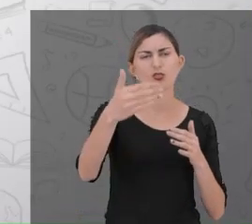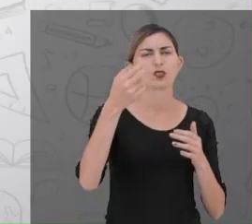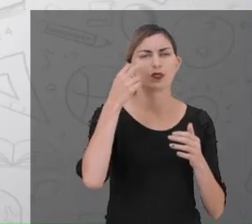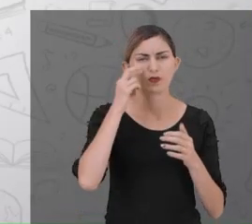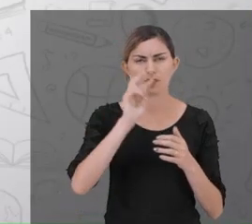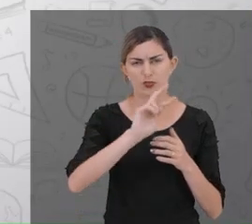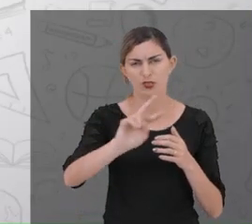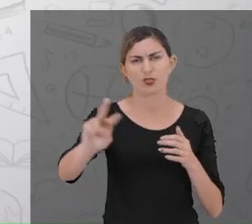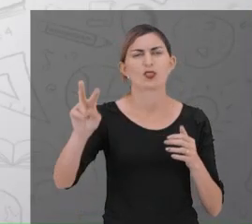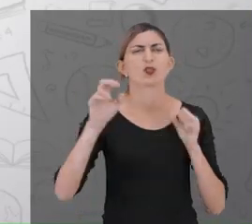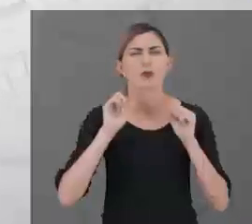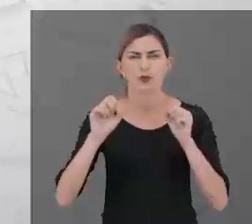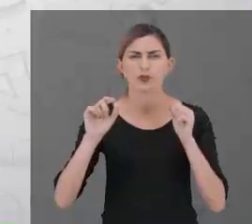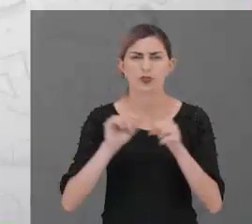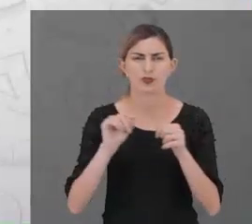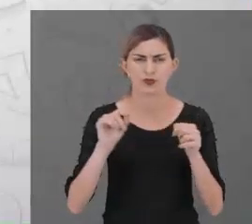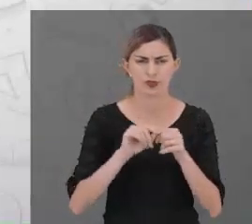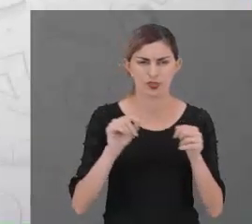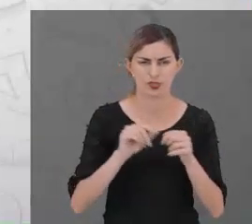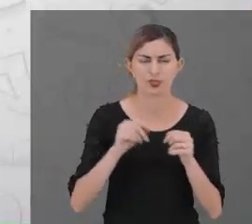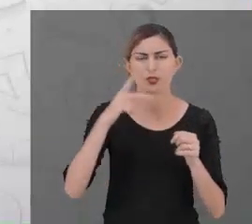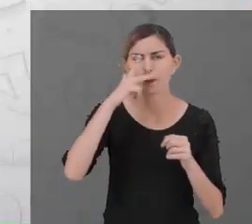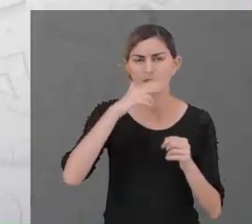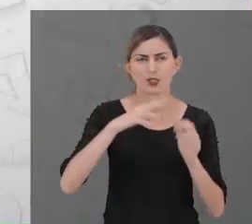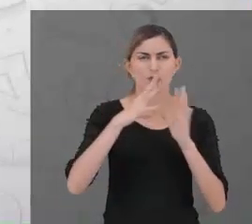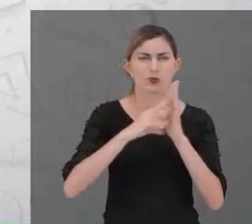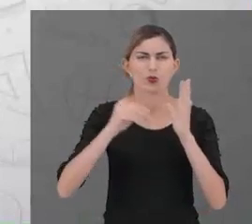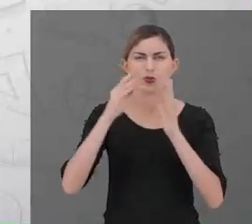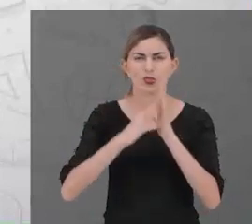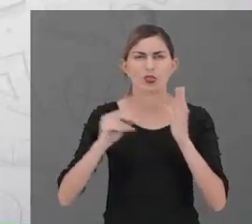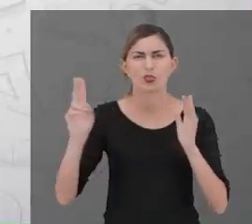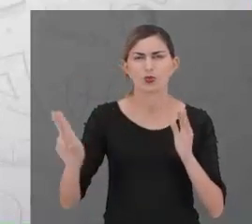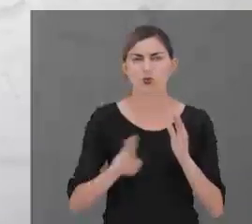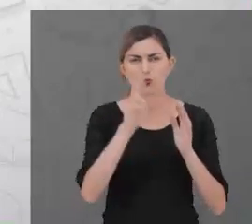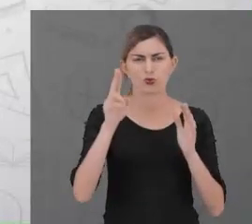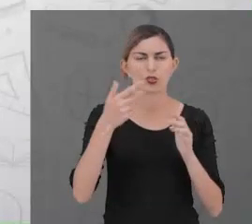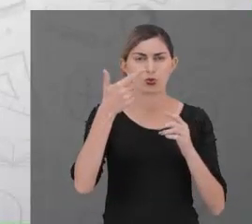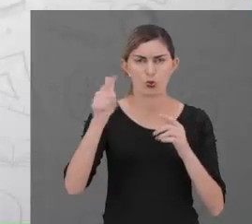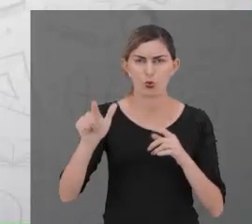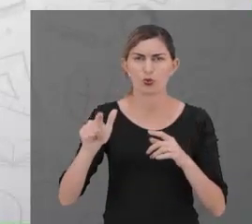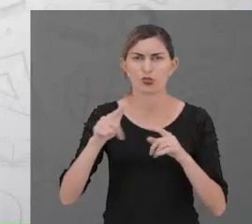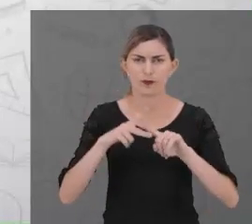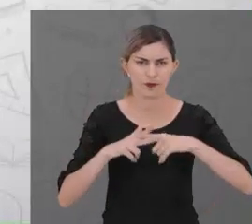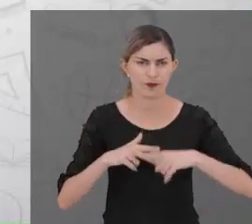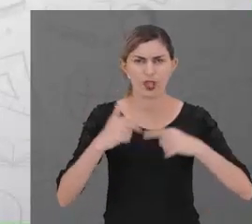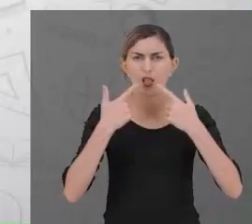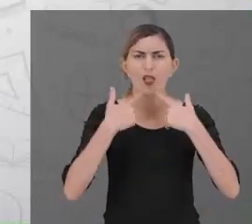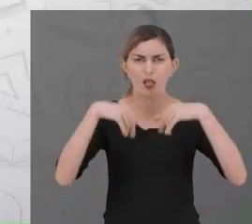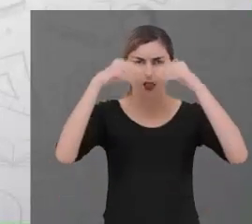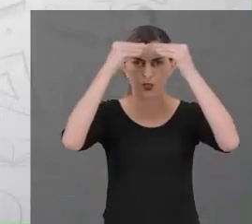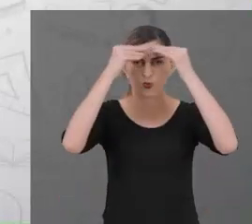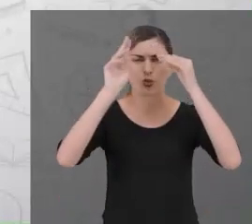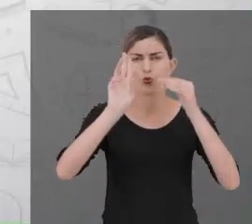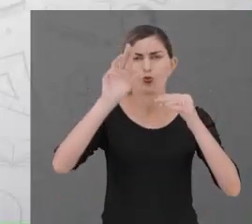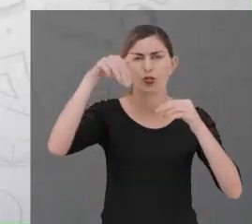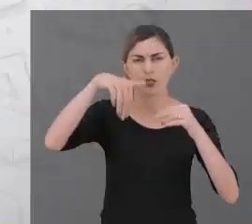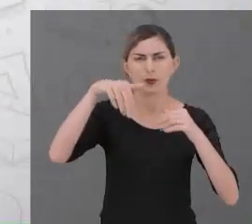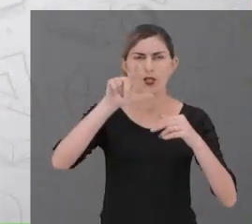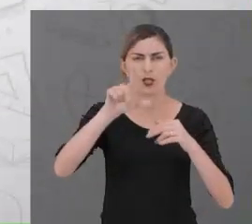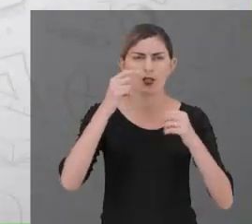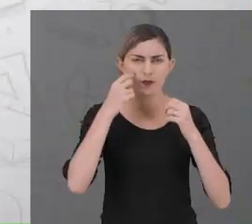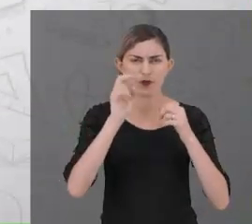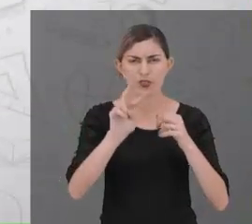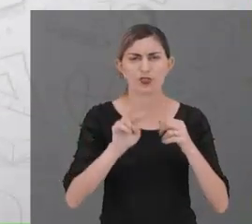A seguir, nós veremos como é que pode ser feito esse mesmo modelo utilizando uma outra ferramenta com a